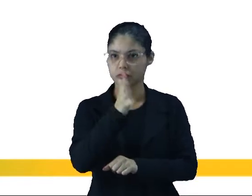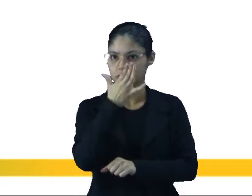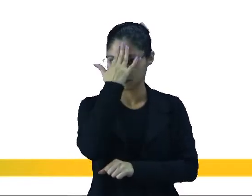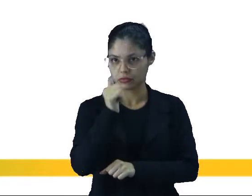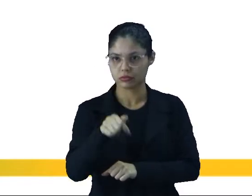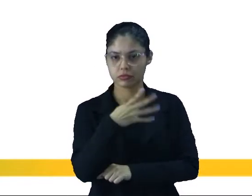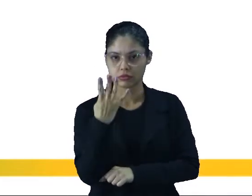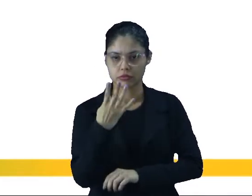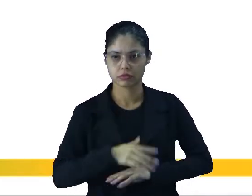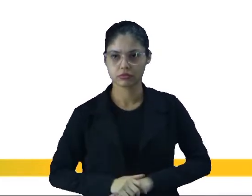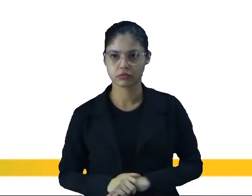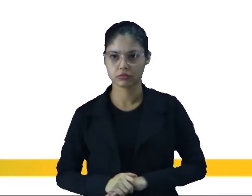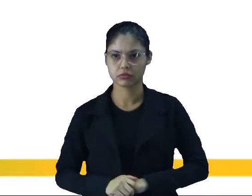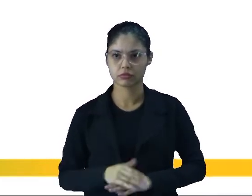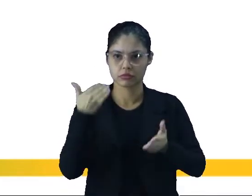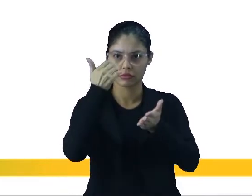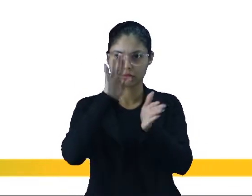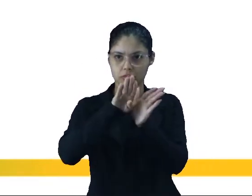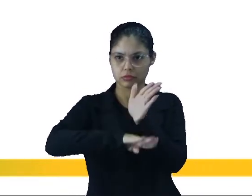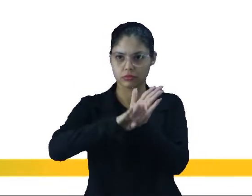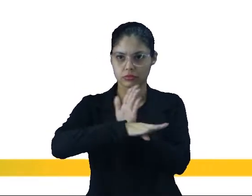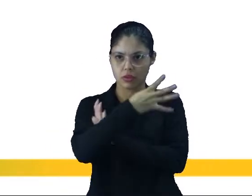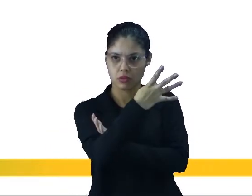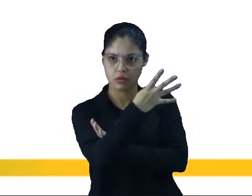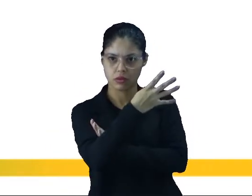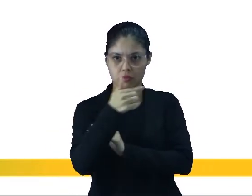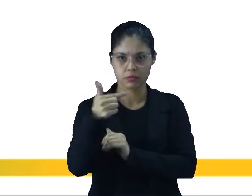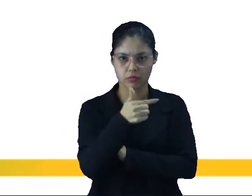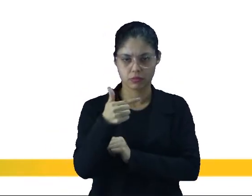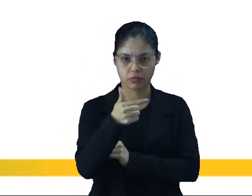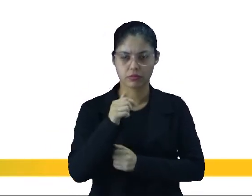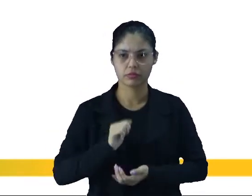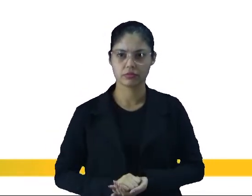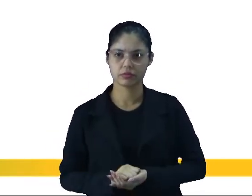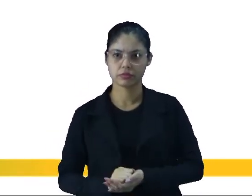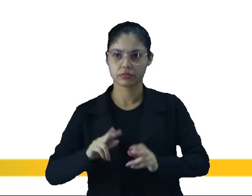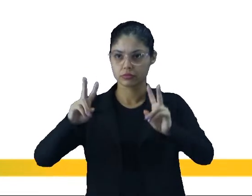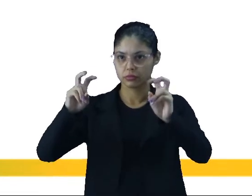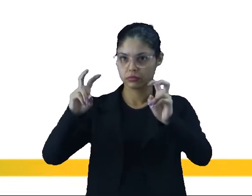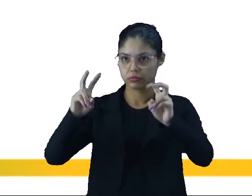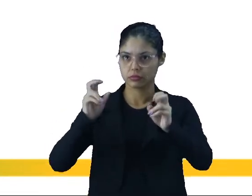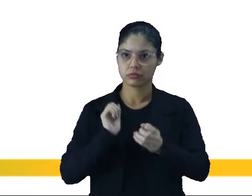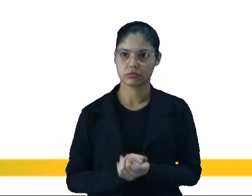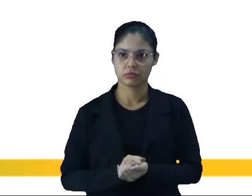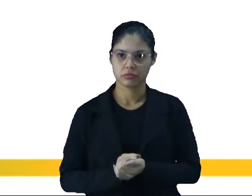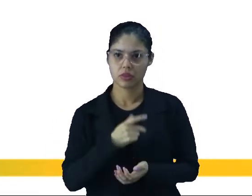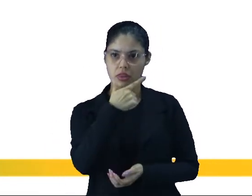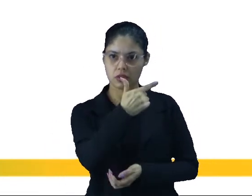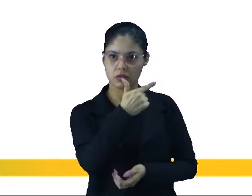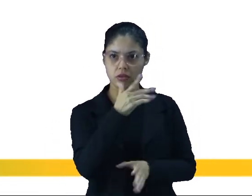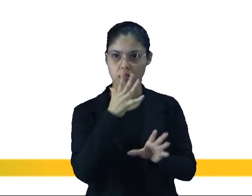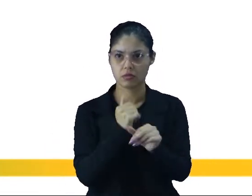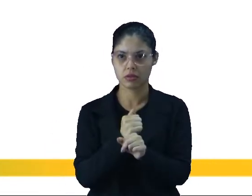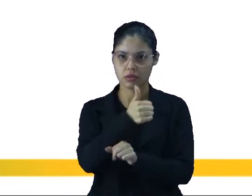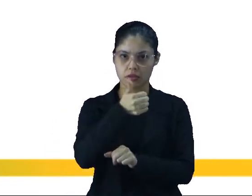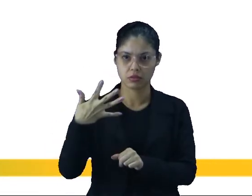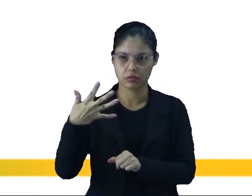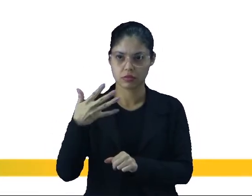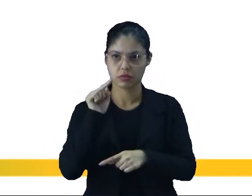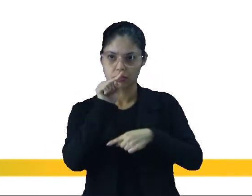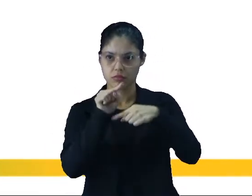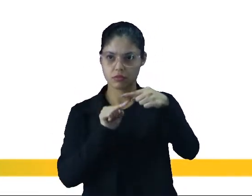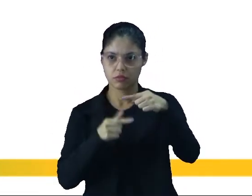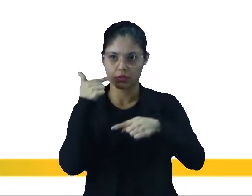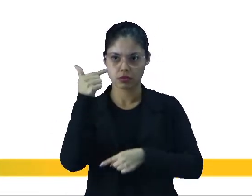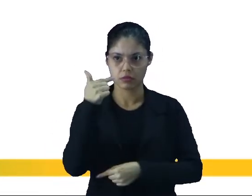sabe quanto é que dá. É só subtrair 4 menos 2. O termo médio é pegar 2 mais 14 e